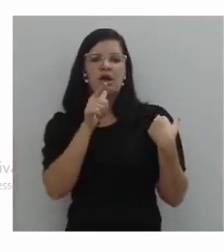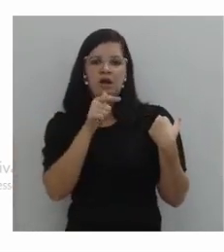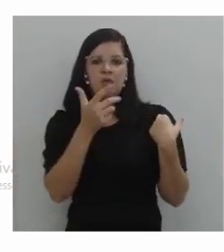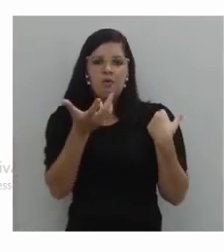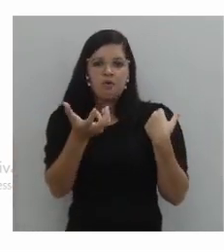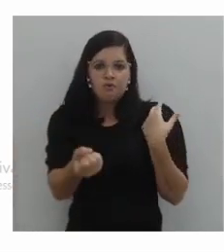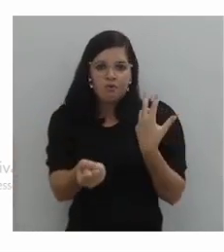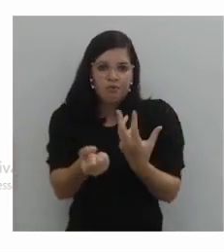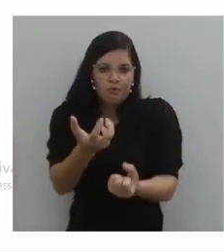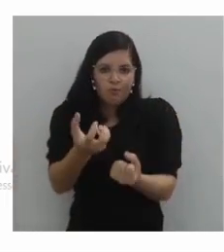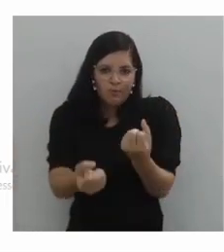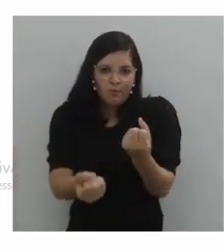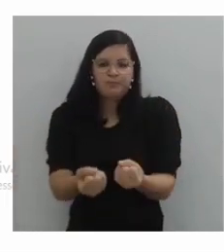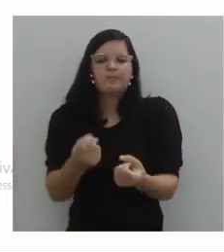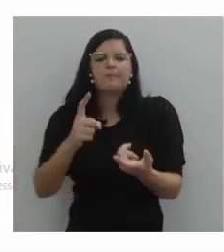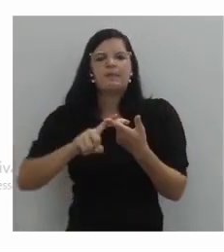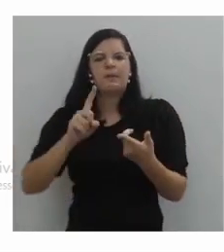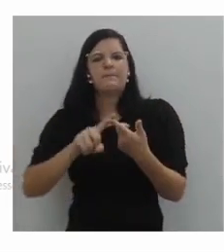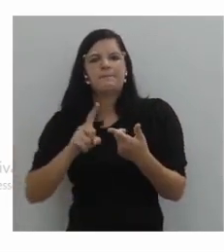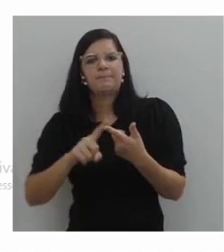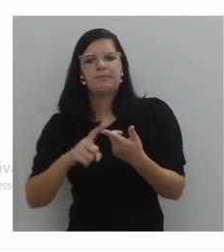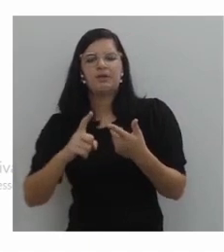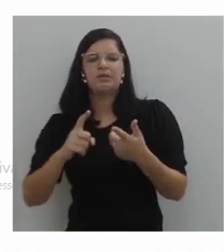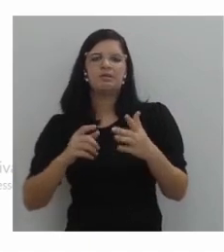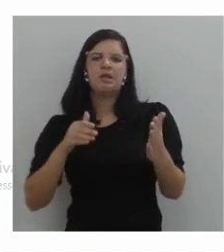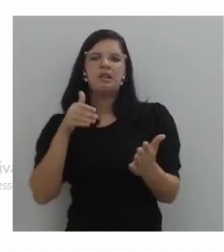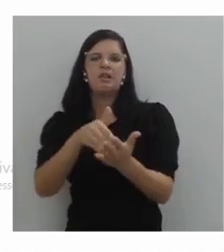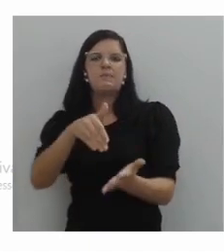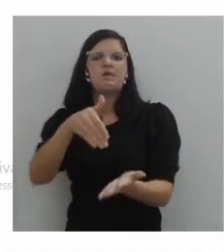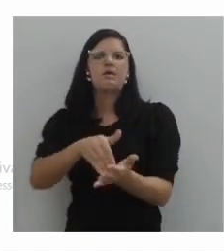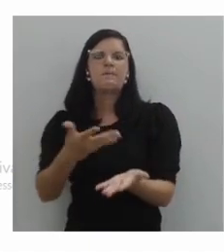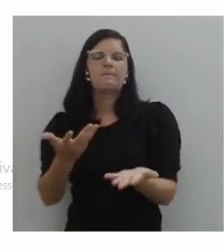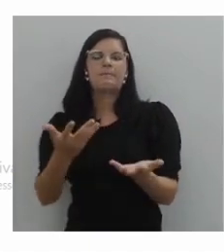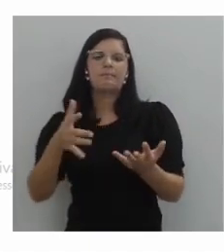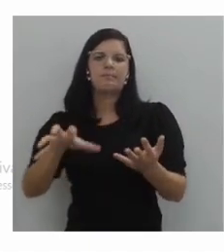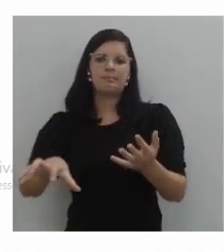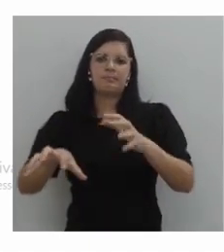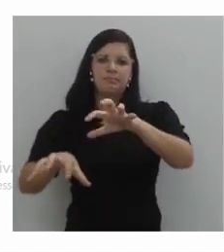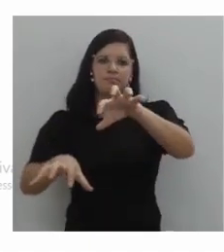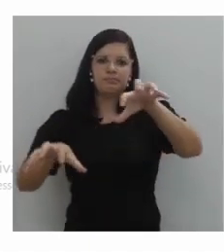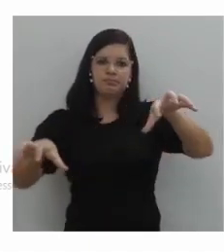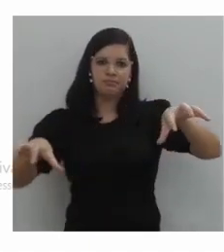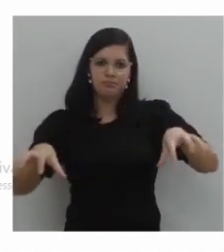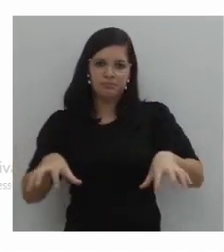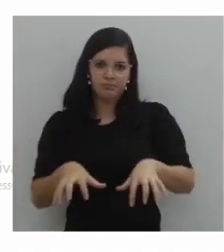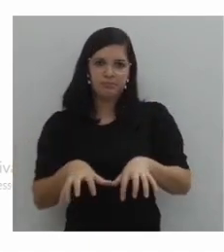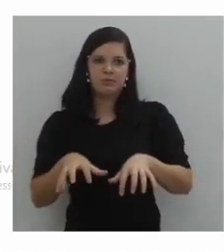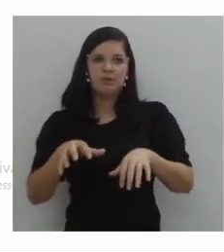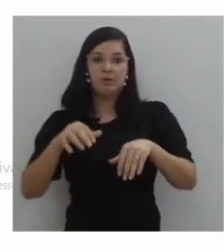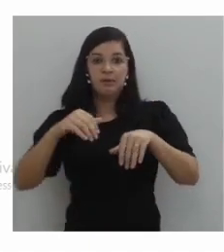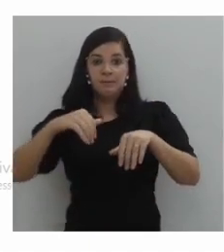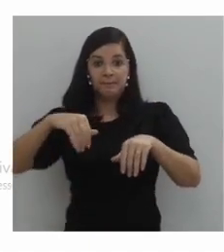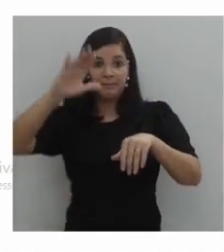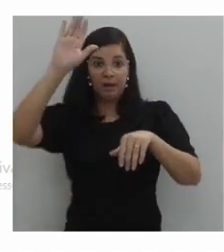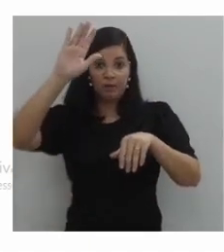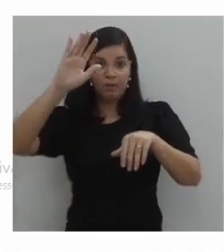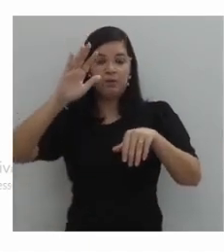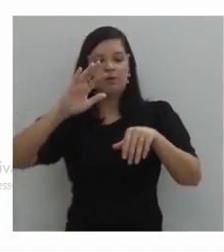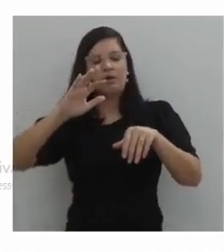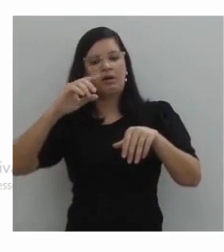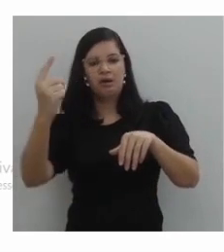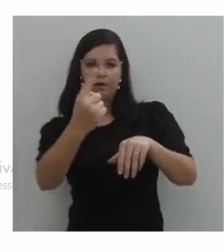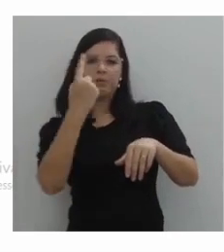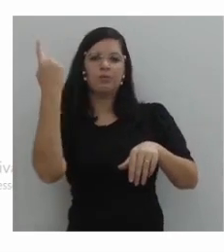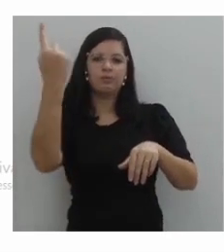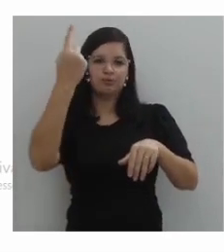água, além de ser responsável por delimitar as bacias, ou seja, a parte mais alta do relevo